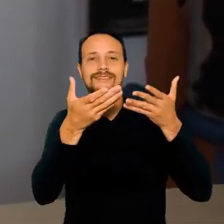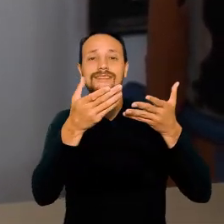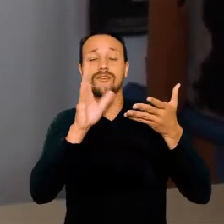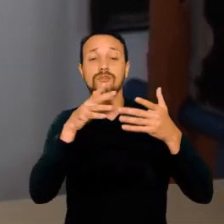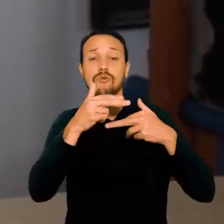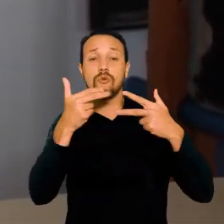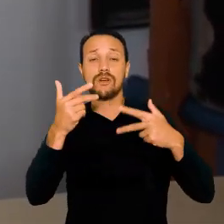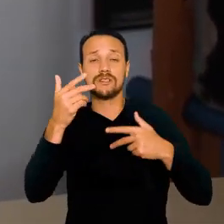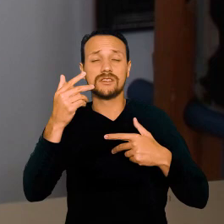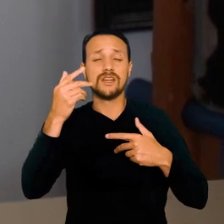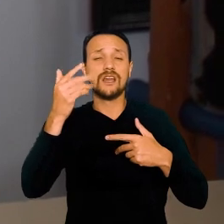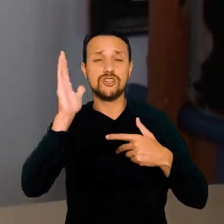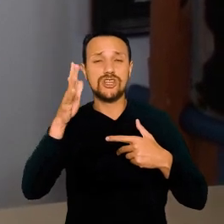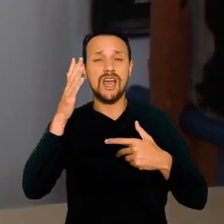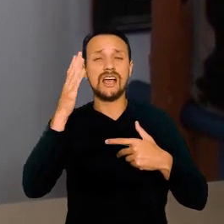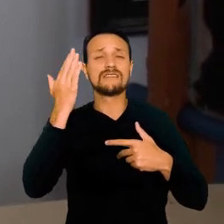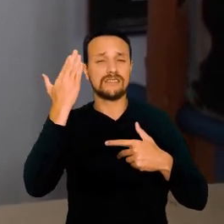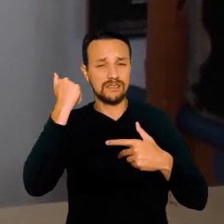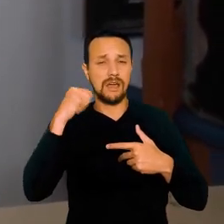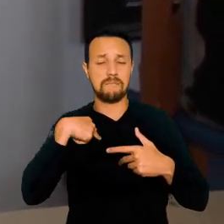recuperei, eu consigo fazer tudo isso agora.